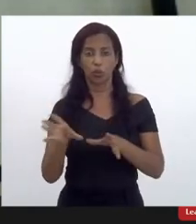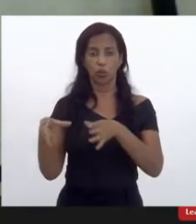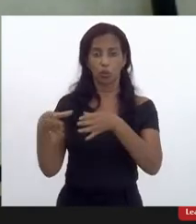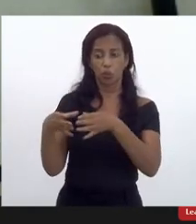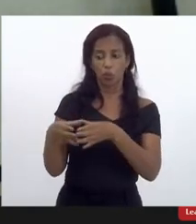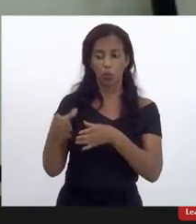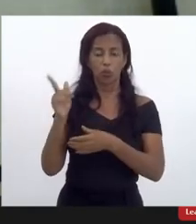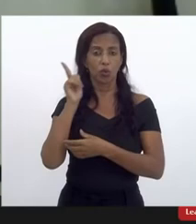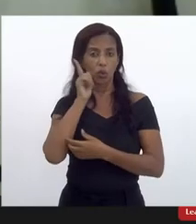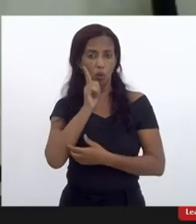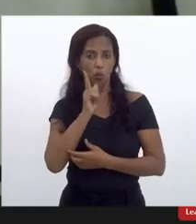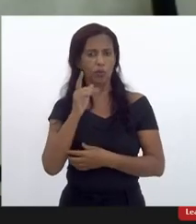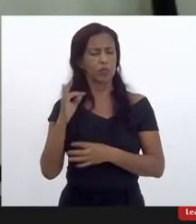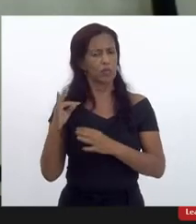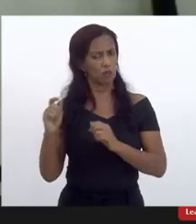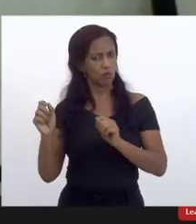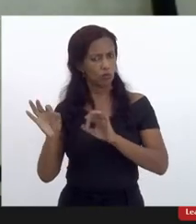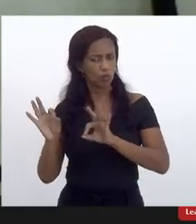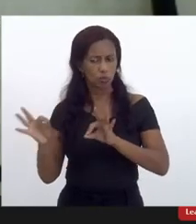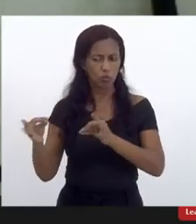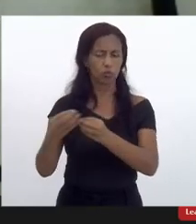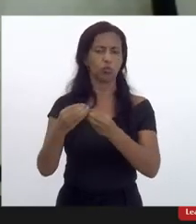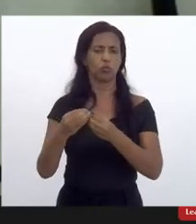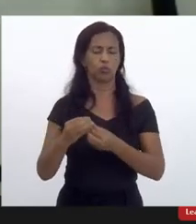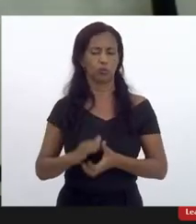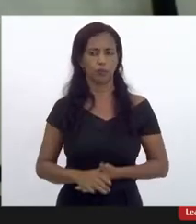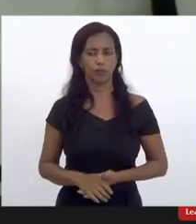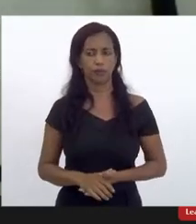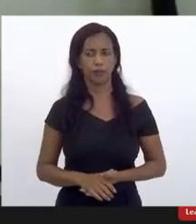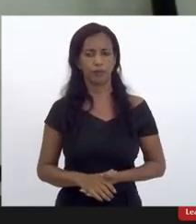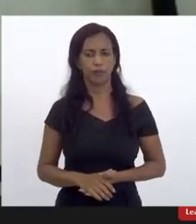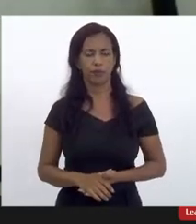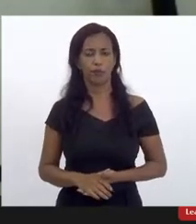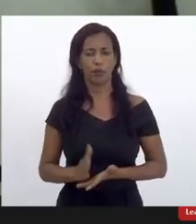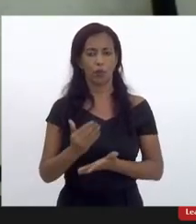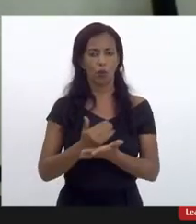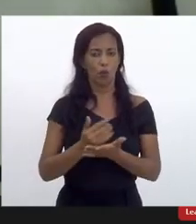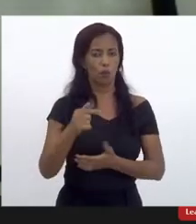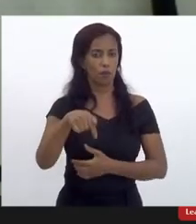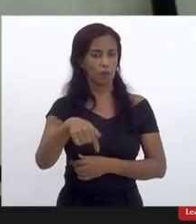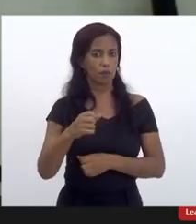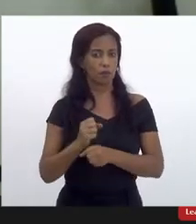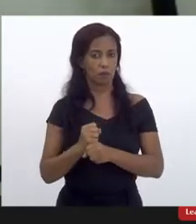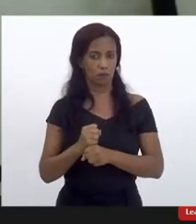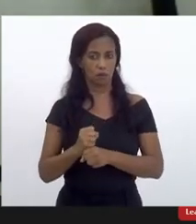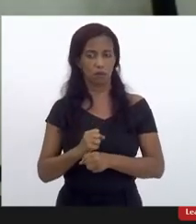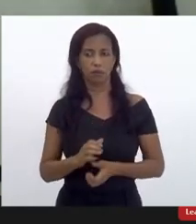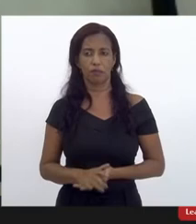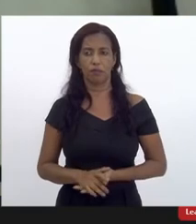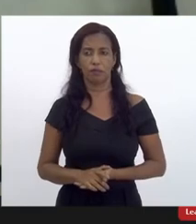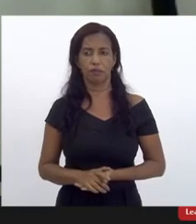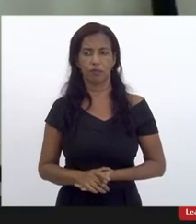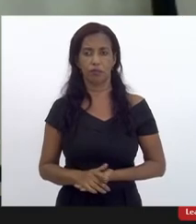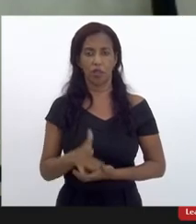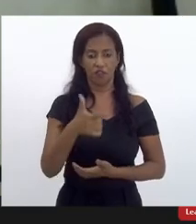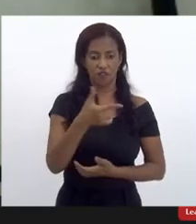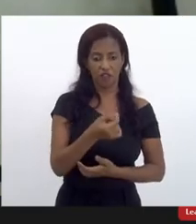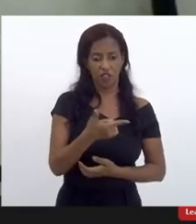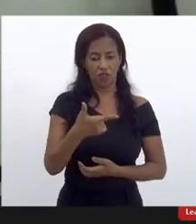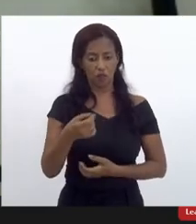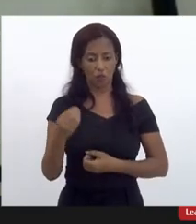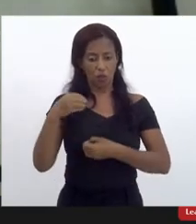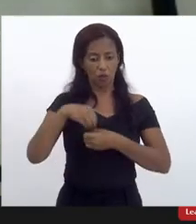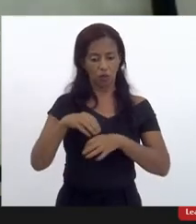que conseguiu dar conta de tudo. Começo desse ano, nós, dentro do